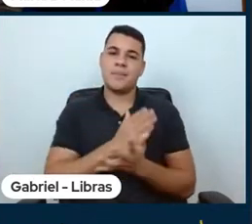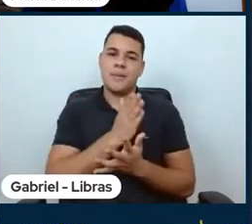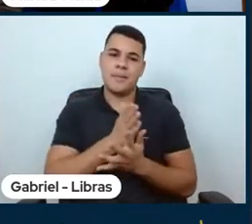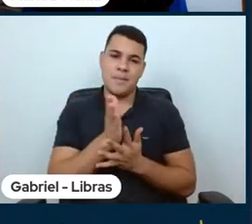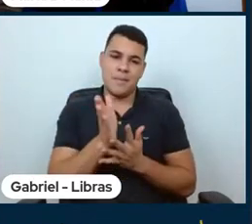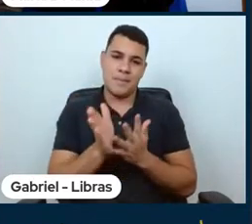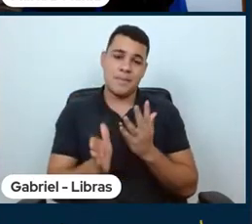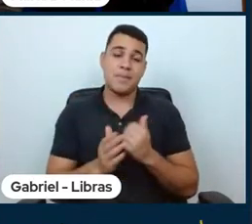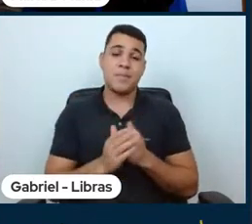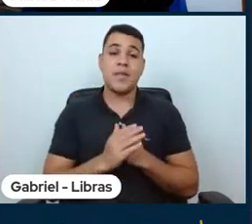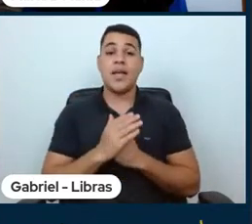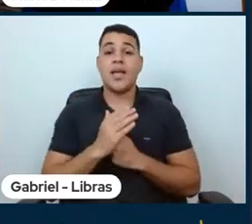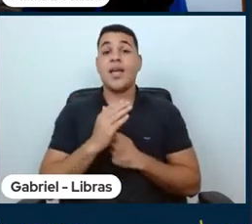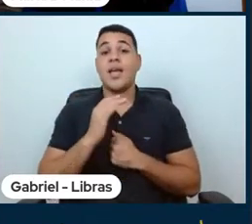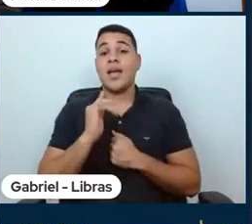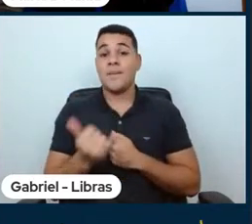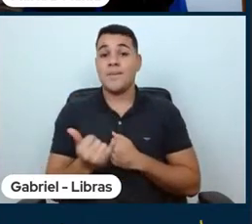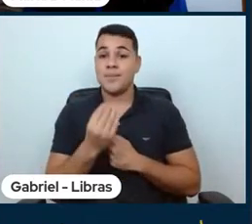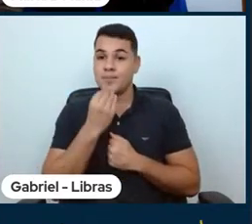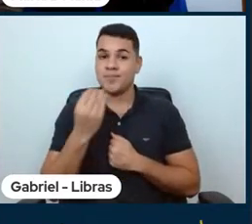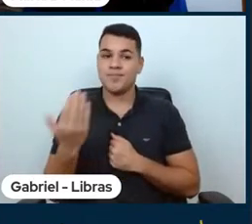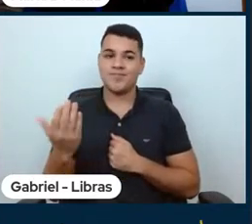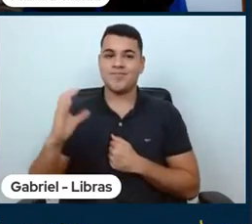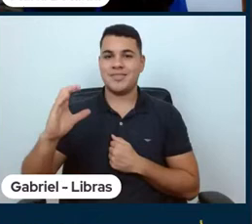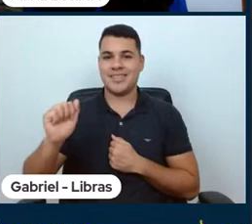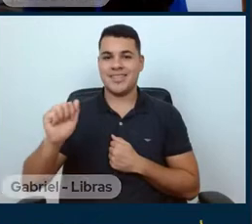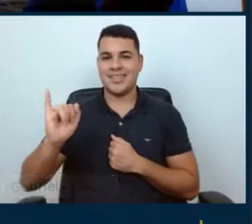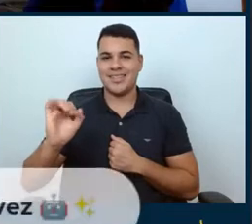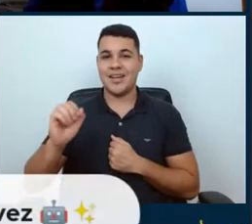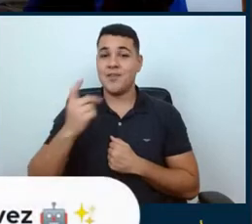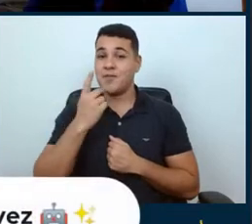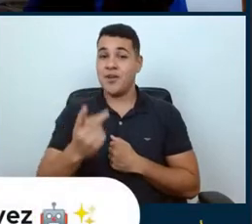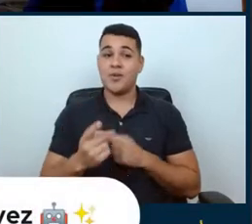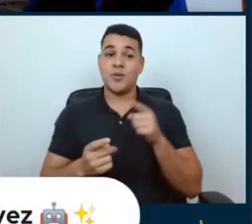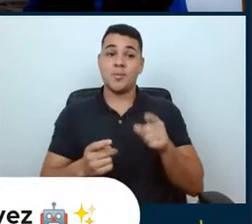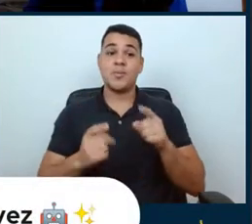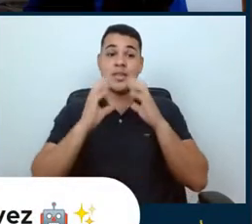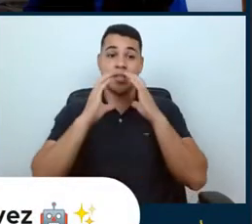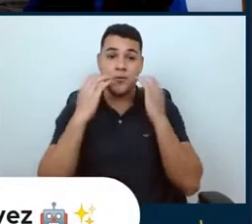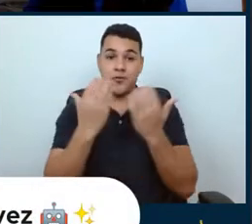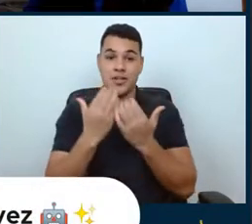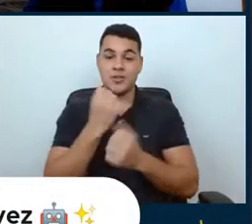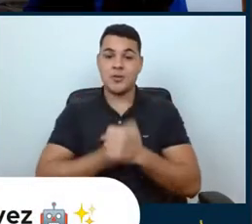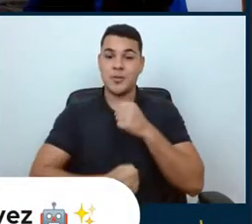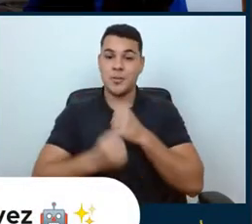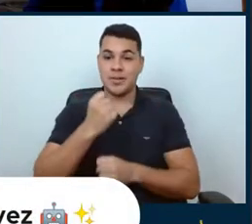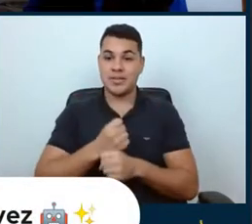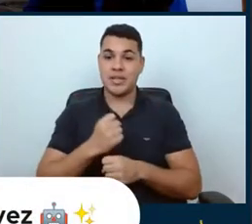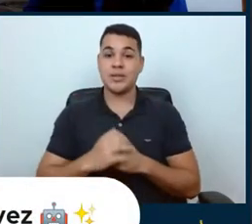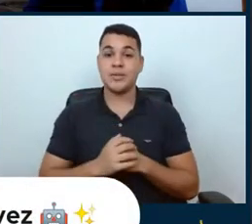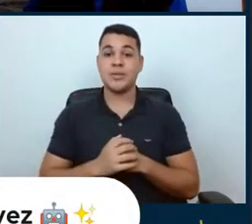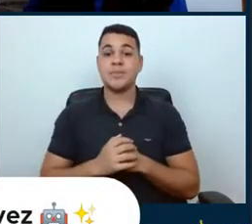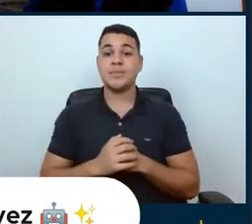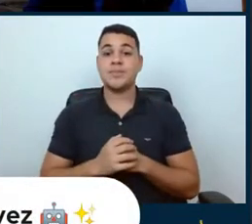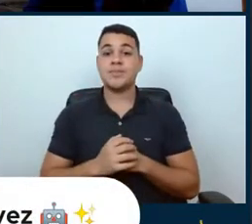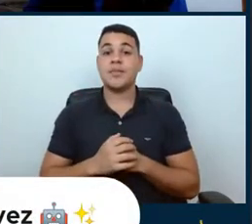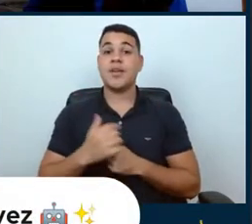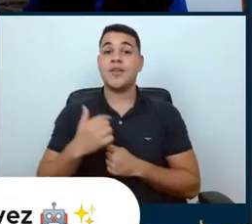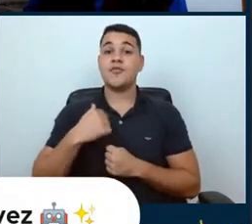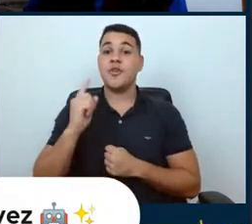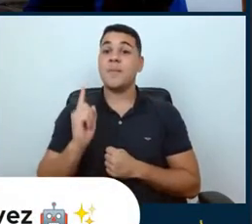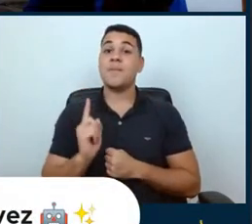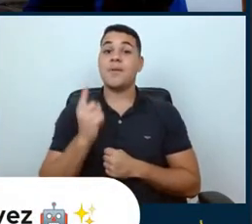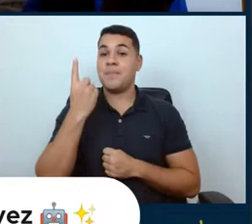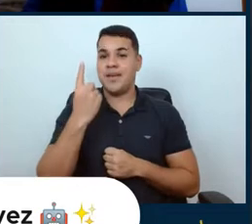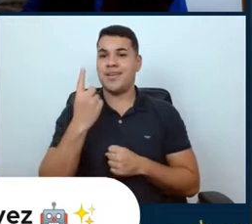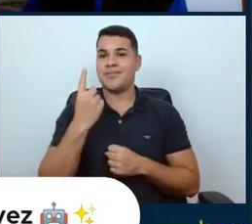Vou inclusive comentar aqui o que o Caio falou, porque na conferência do ano passado, a primeira pessoa que eu conversei